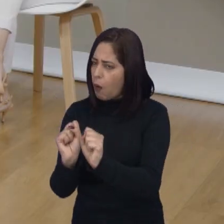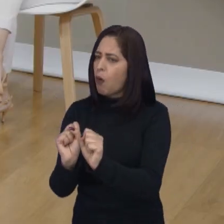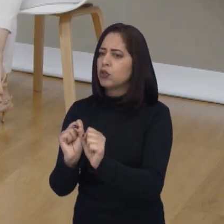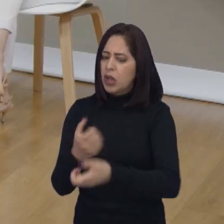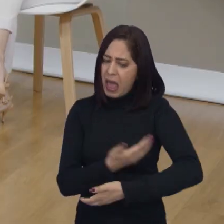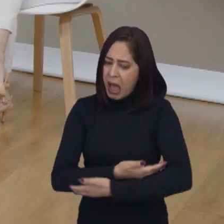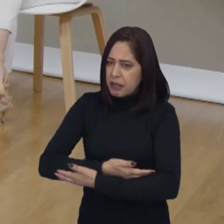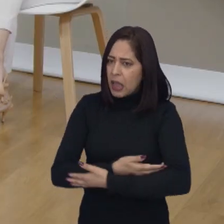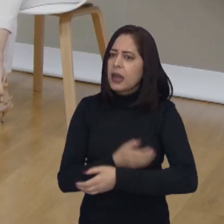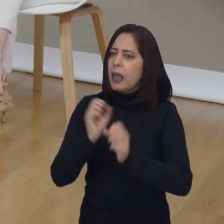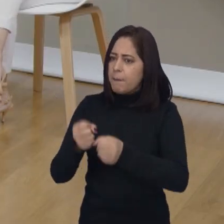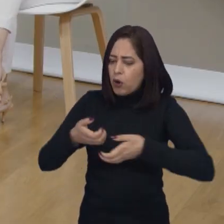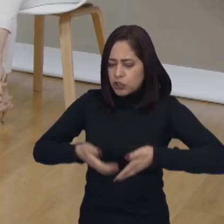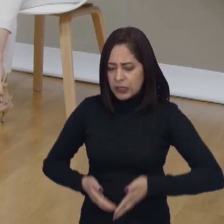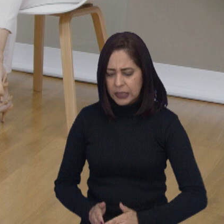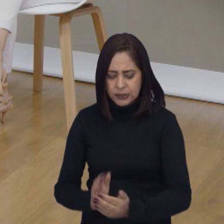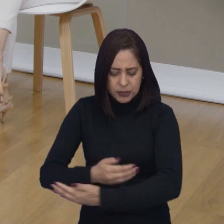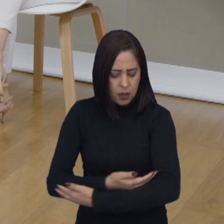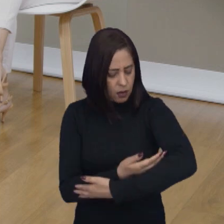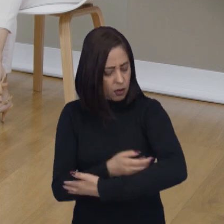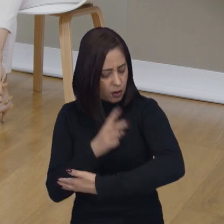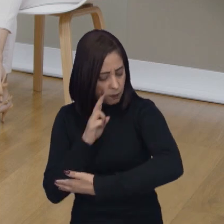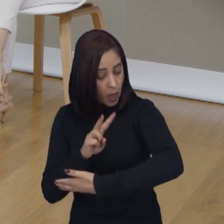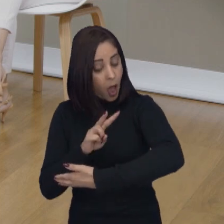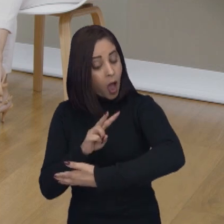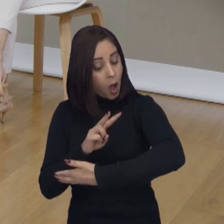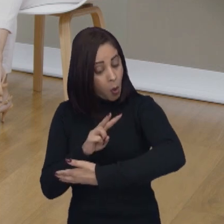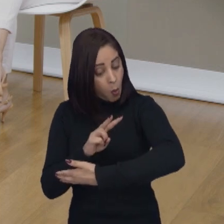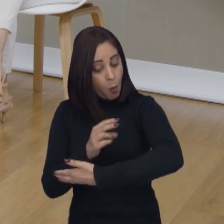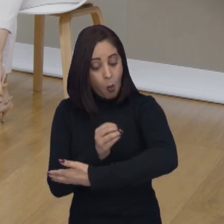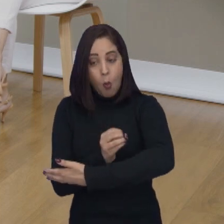nascer já com uma manchinha e se espalhar, mas o